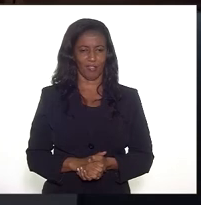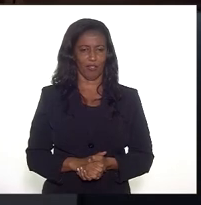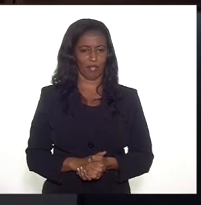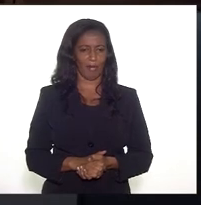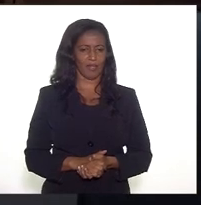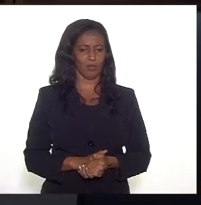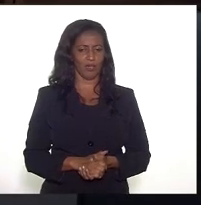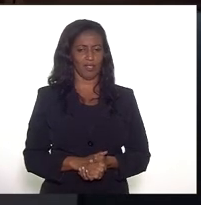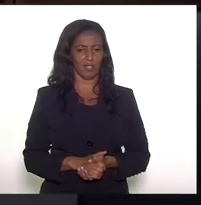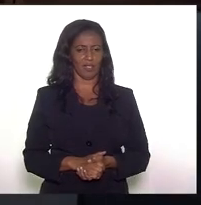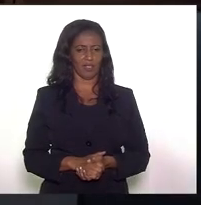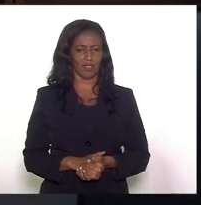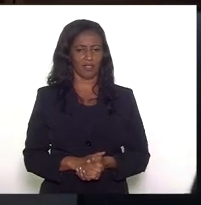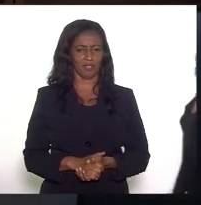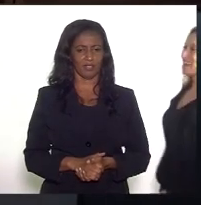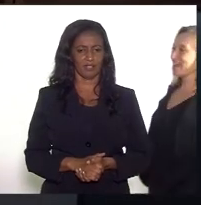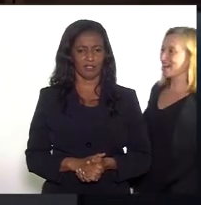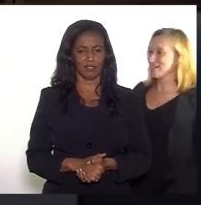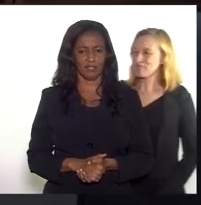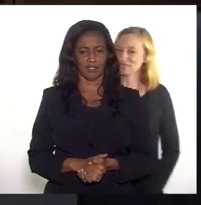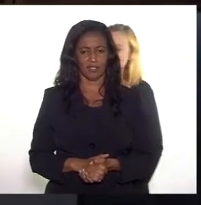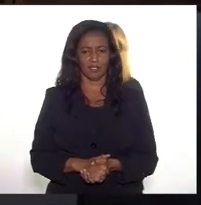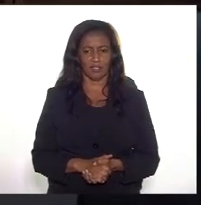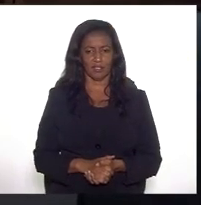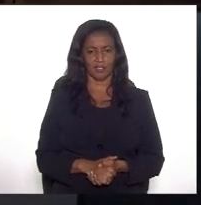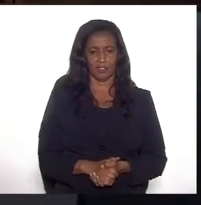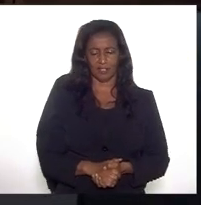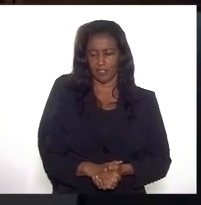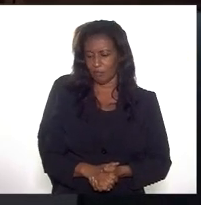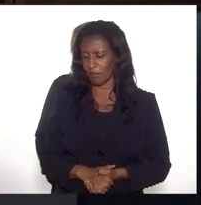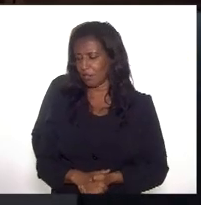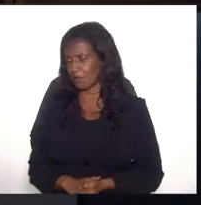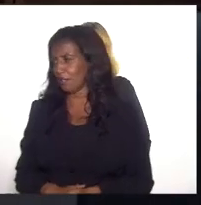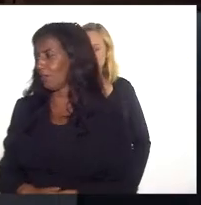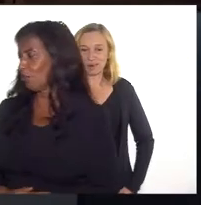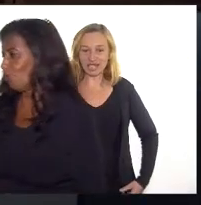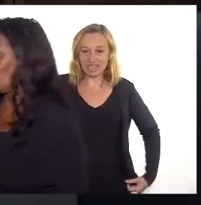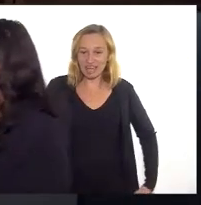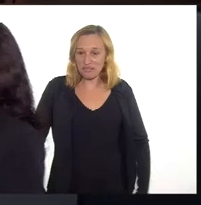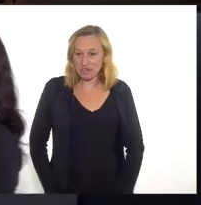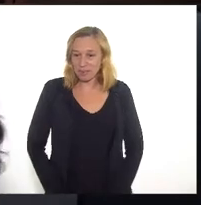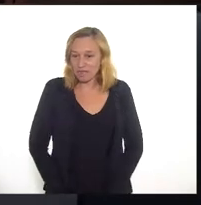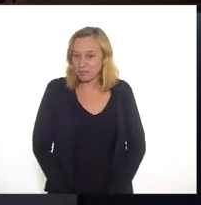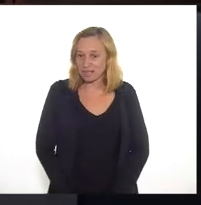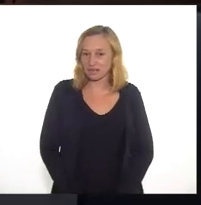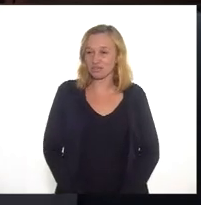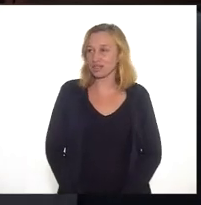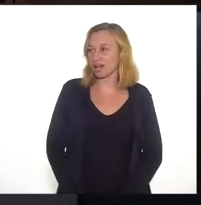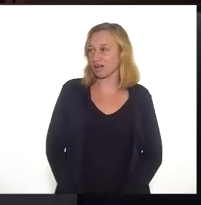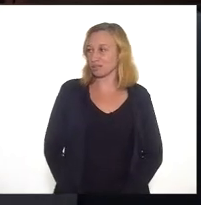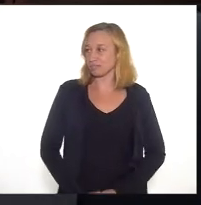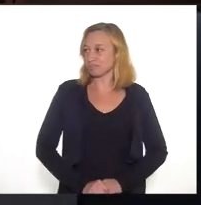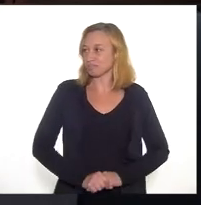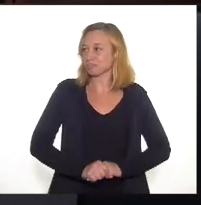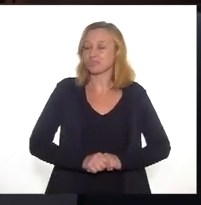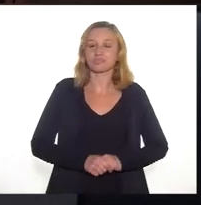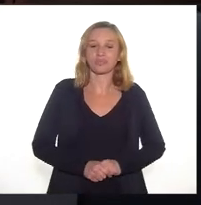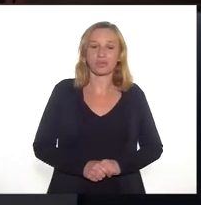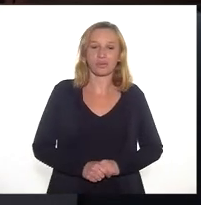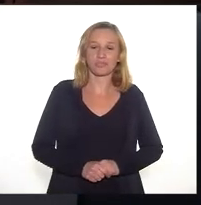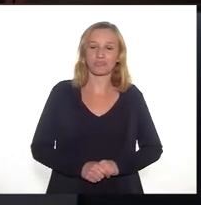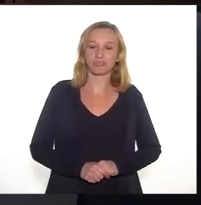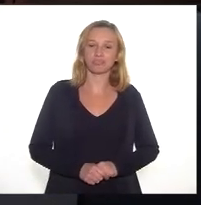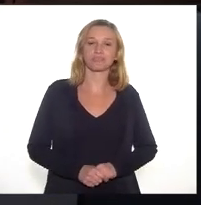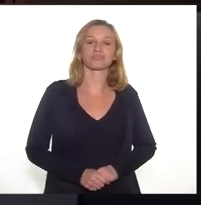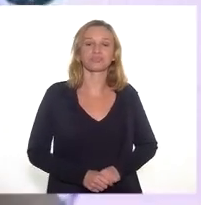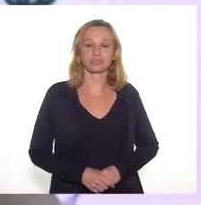Marta, só para pedir coautoria. Ok, coautoria, deputada Marta. Prazer, Mônica. Rosane Félix também quer coautoria. Coautoria, parabéns,